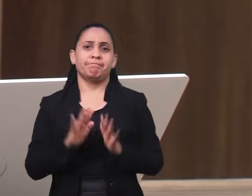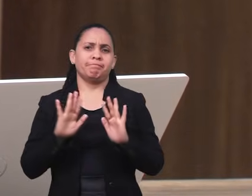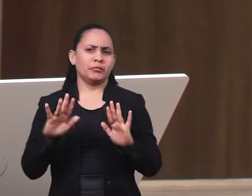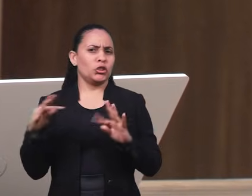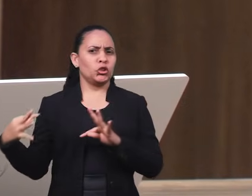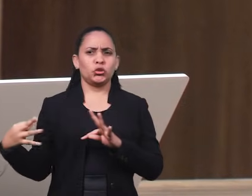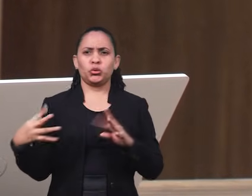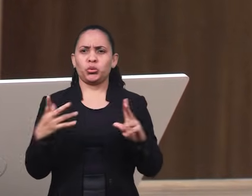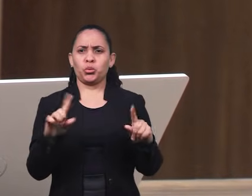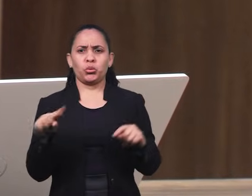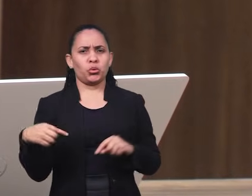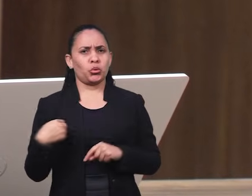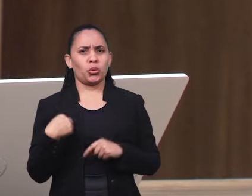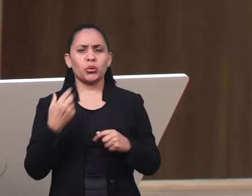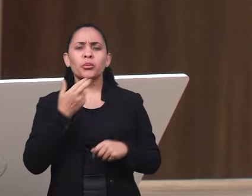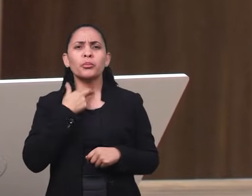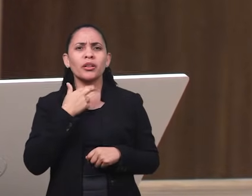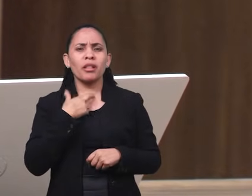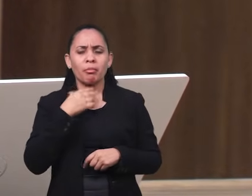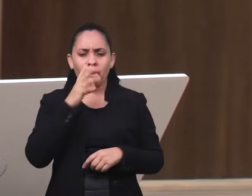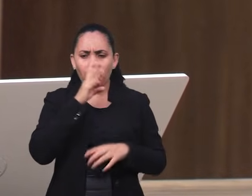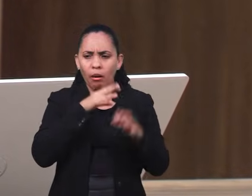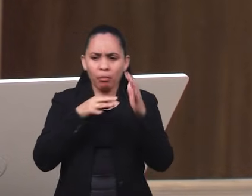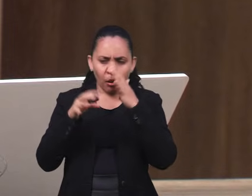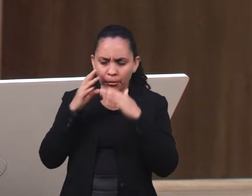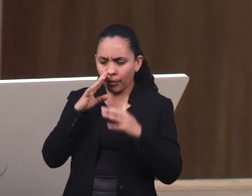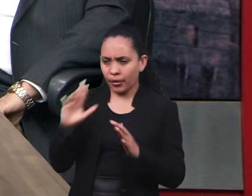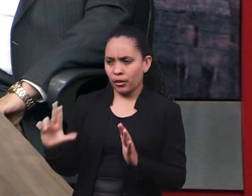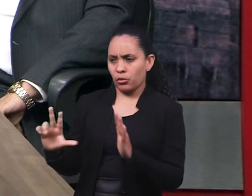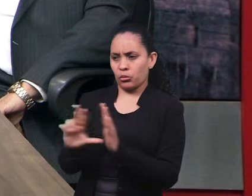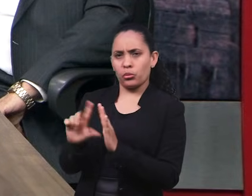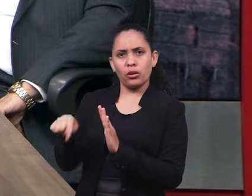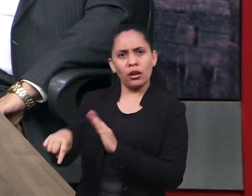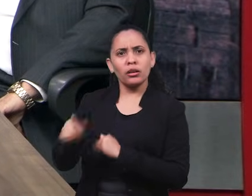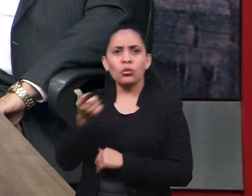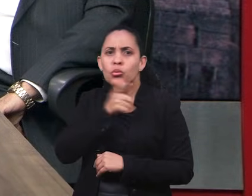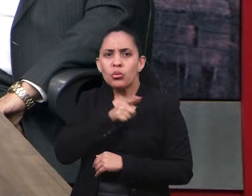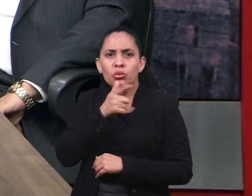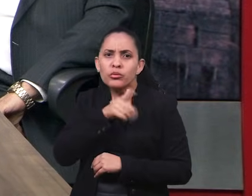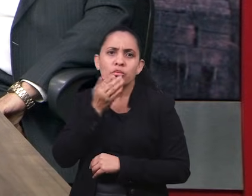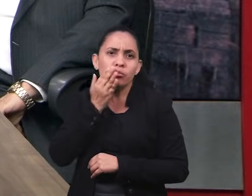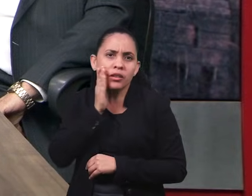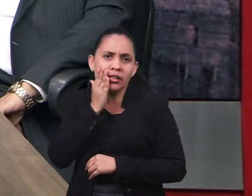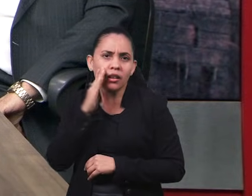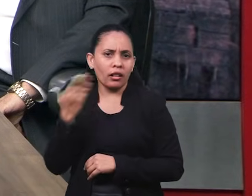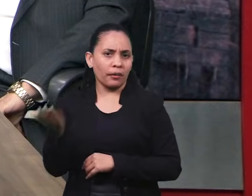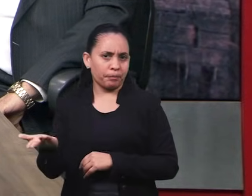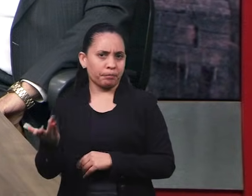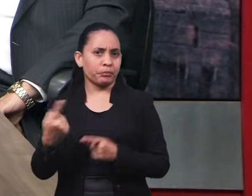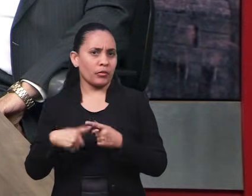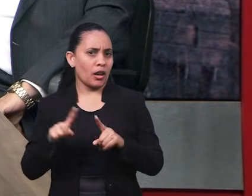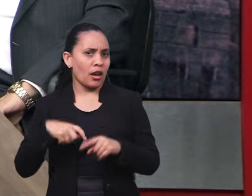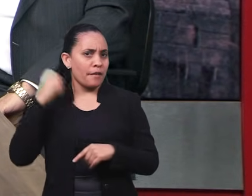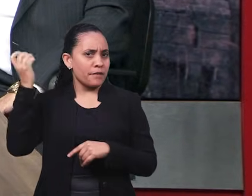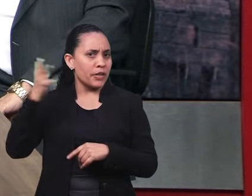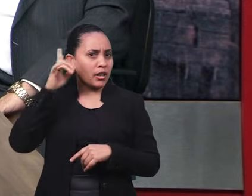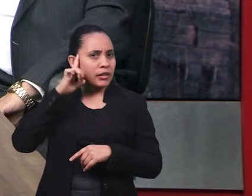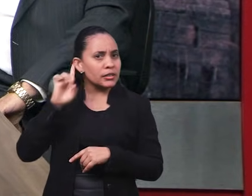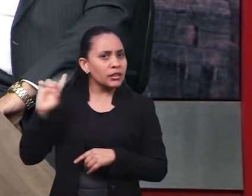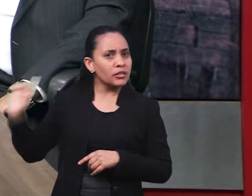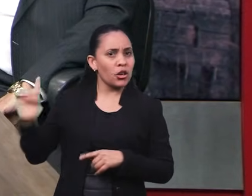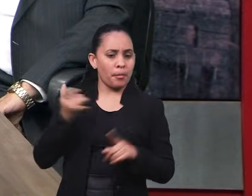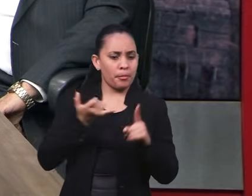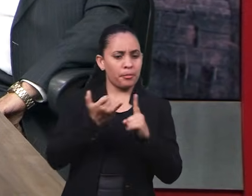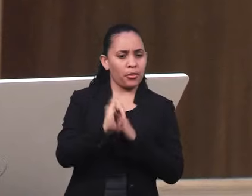Nem tudo. Nós não podemos fazer uma crítica a Lutero, porque nem tudo ele conseguiu compreender. Porque a revelação de